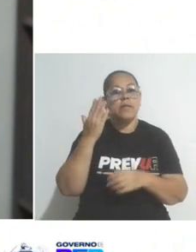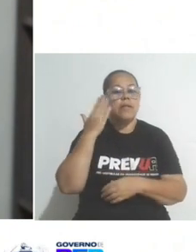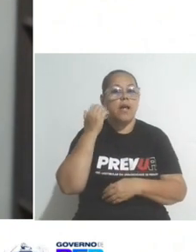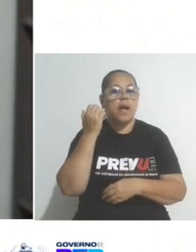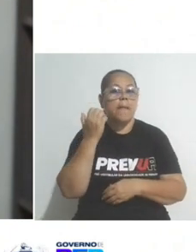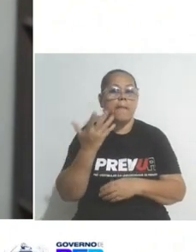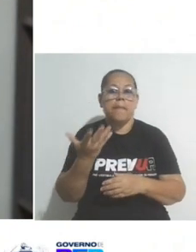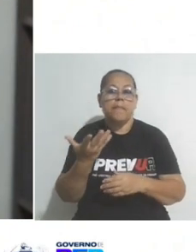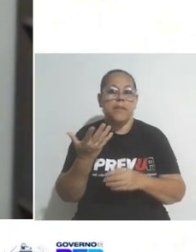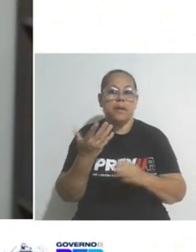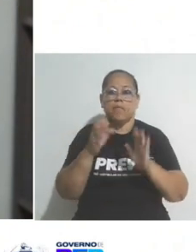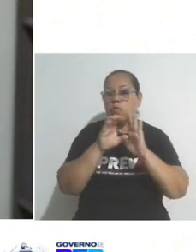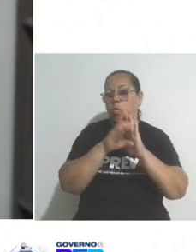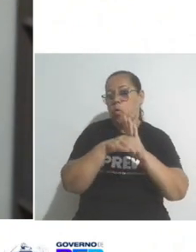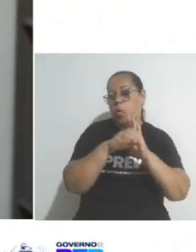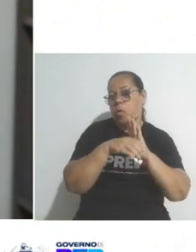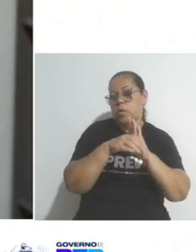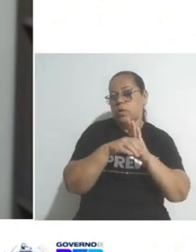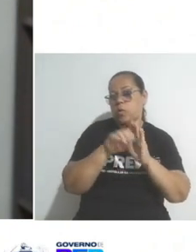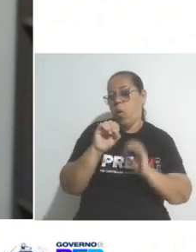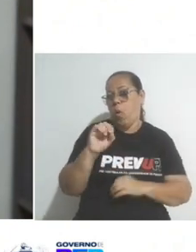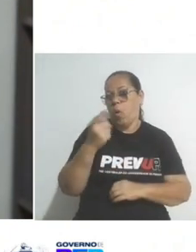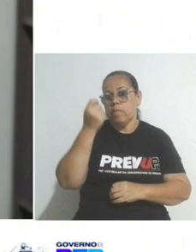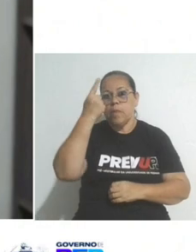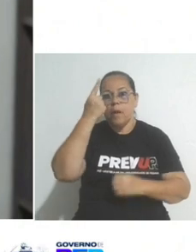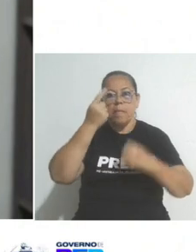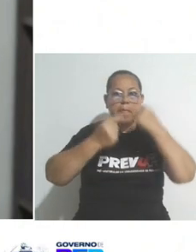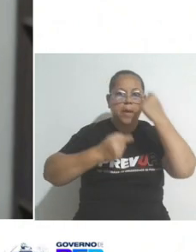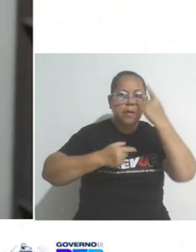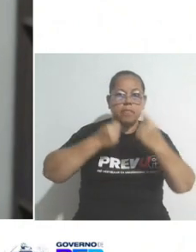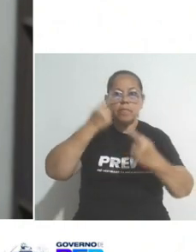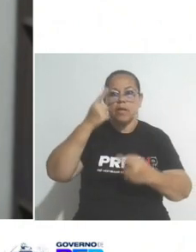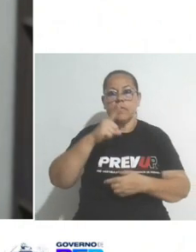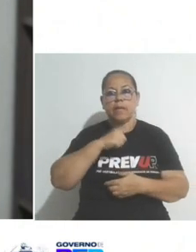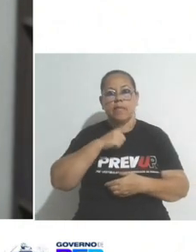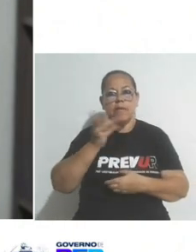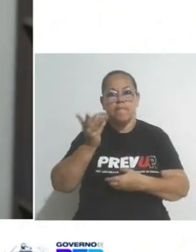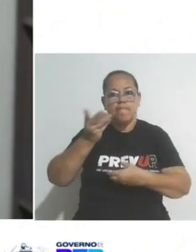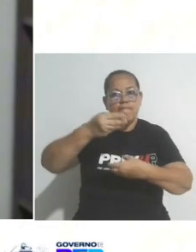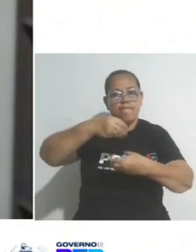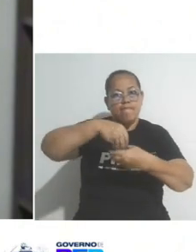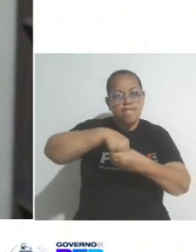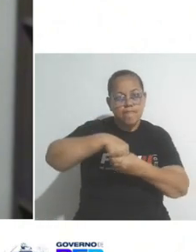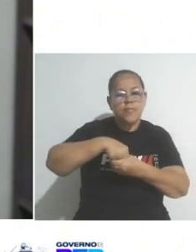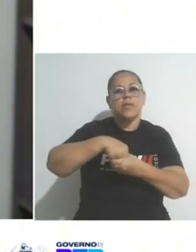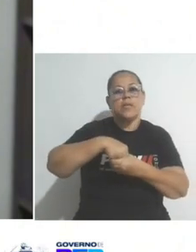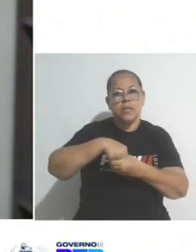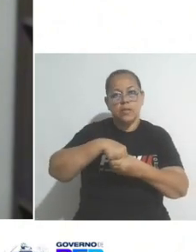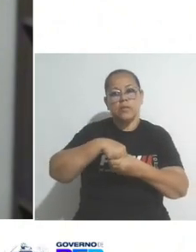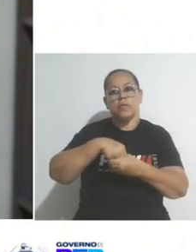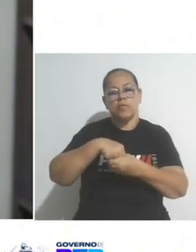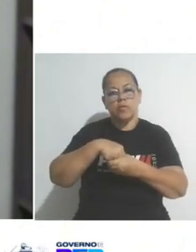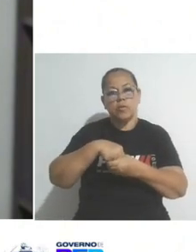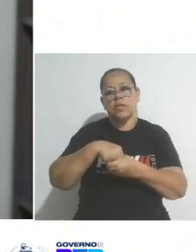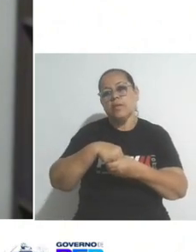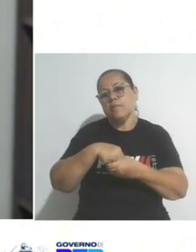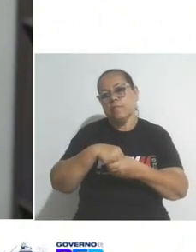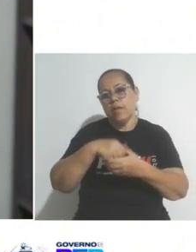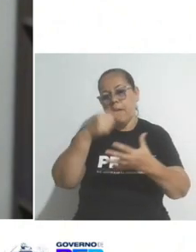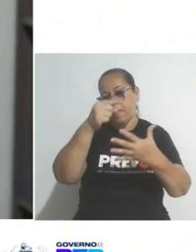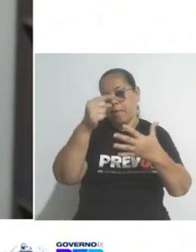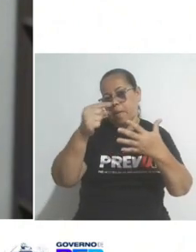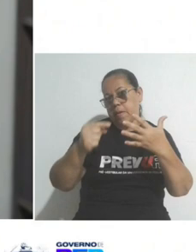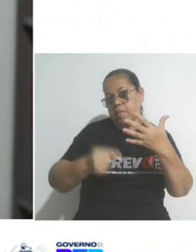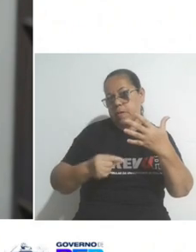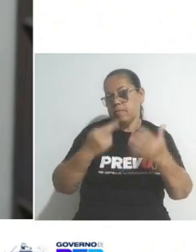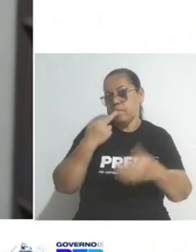exatamente esses conceitos ou essas ideias que estão contidos nas nossas opções